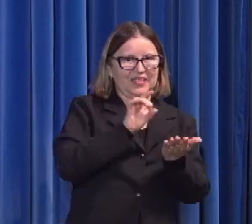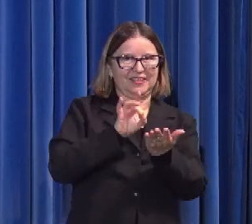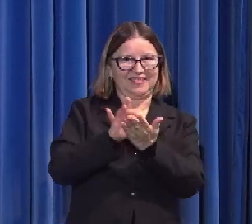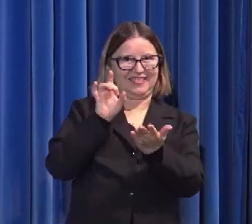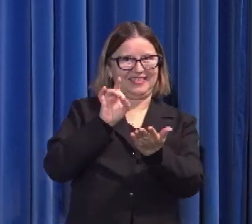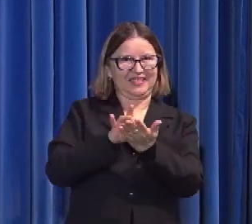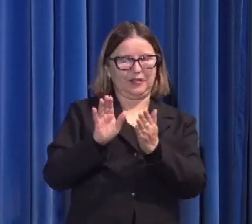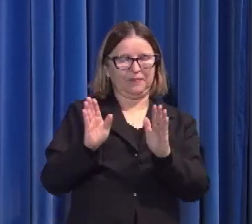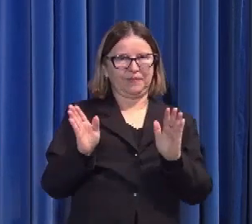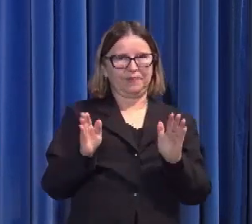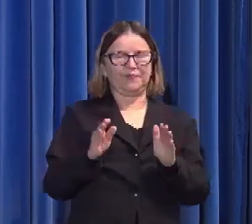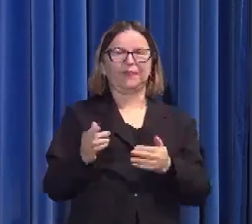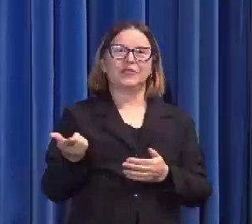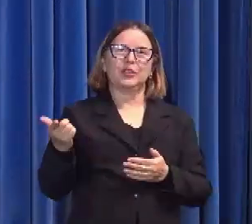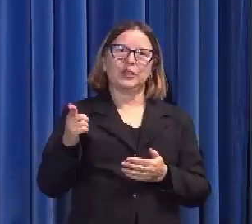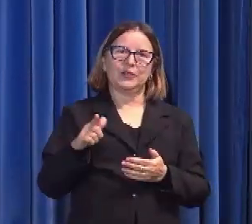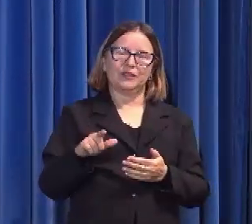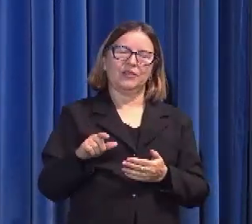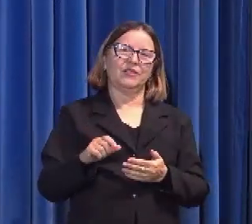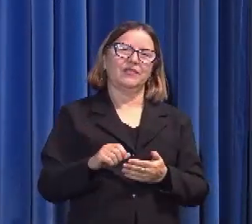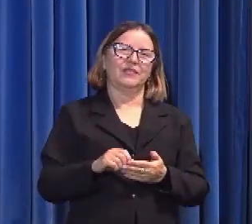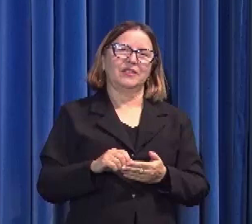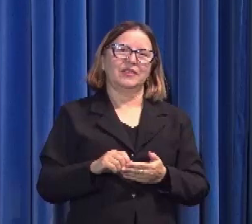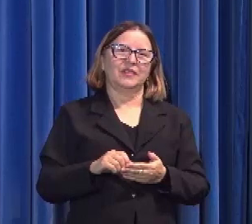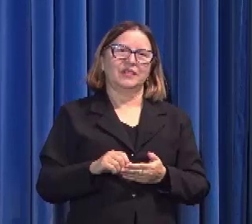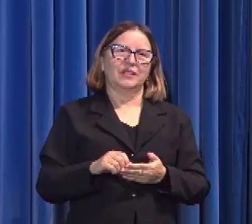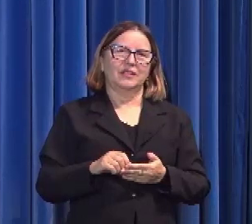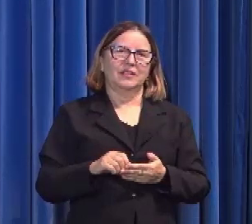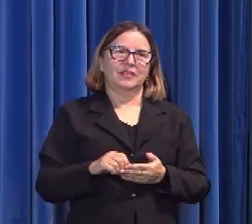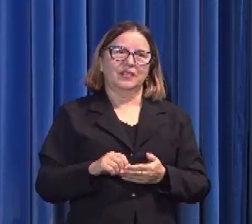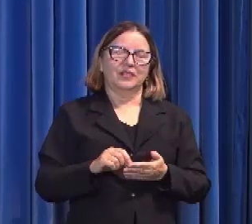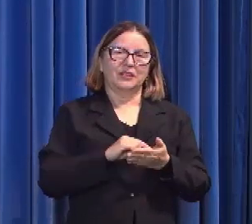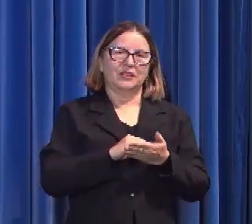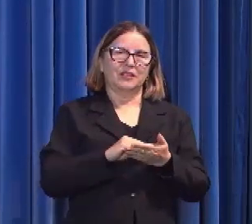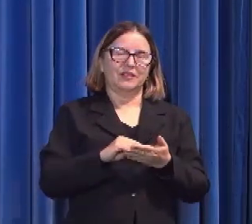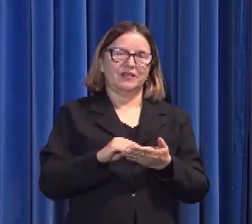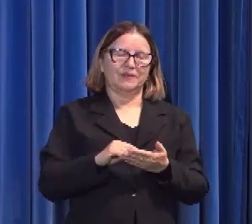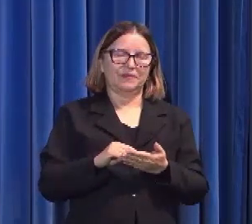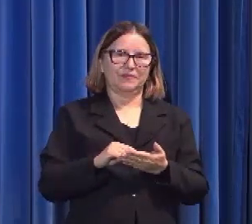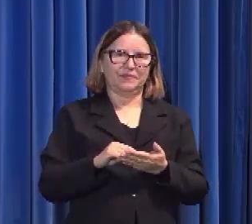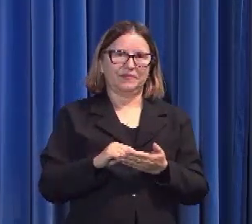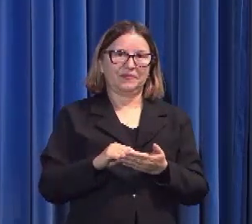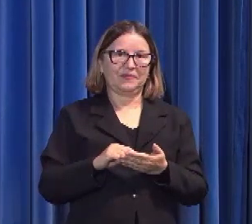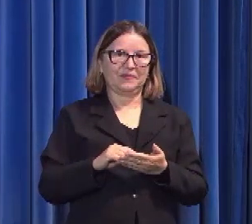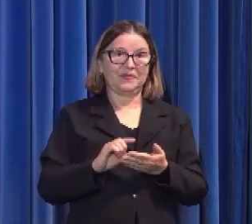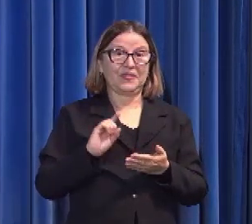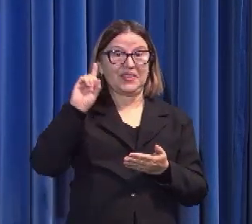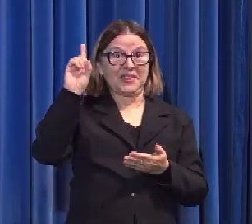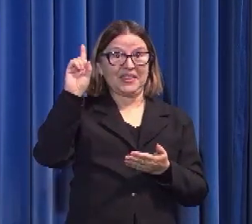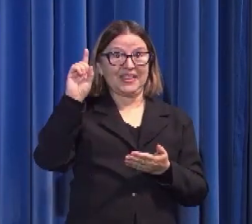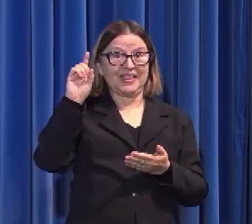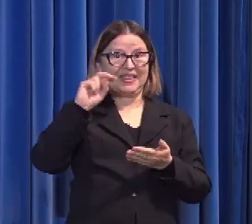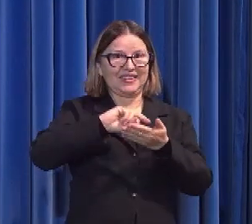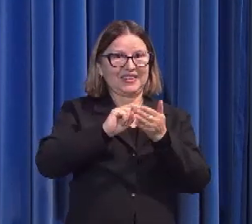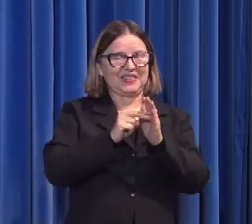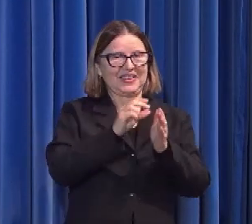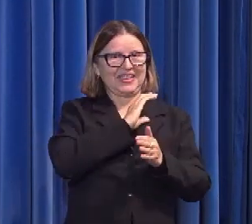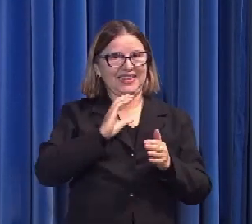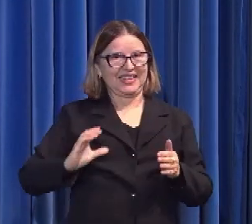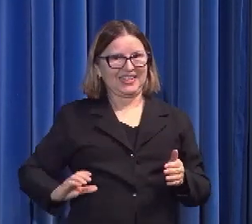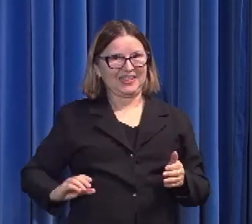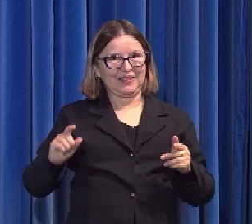vamos voltar lá para o versículo Inicial o Versículo 4 porque ele ele é Cristo é a nossa paz